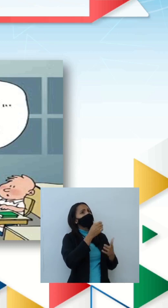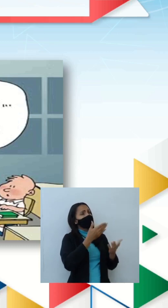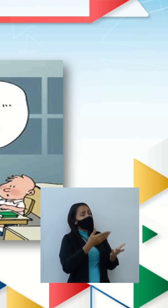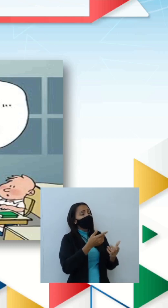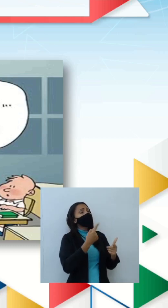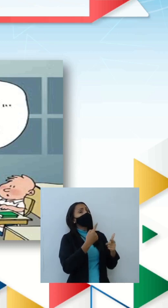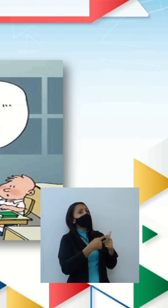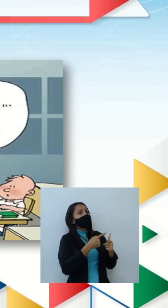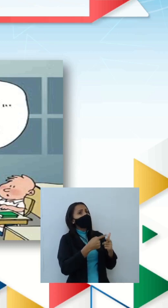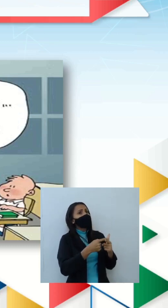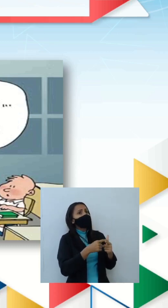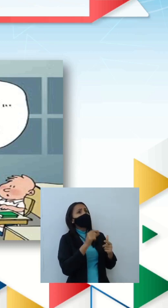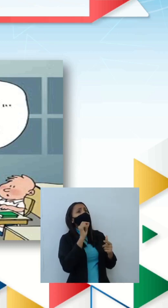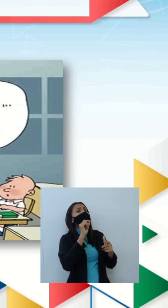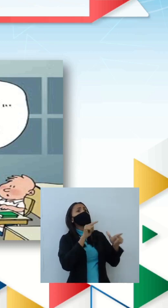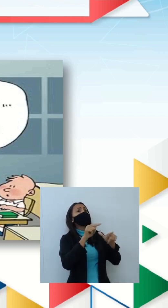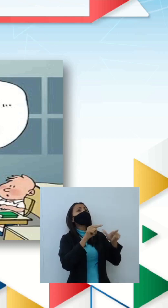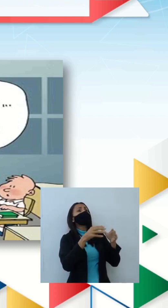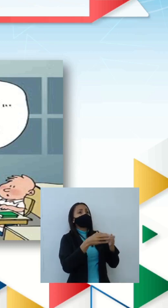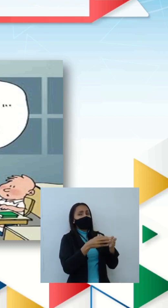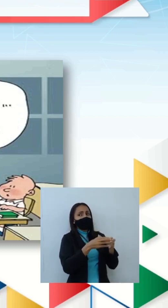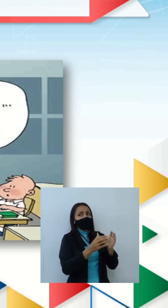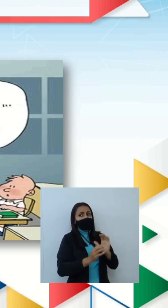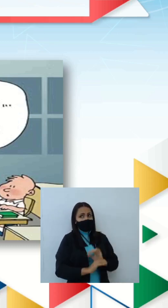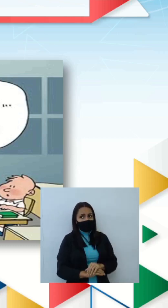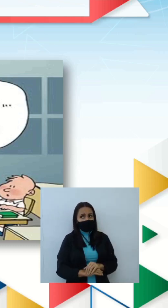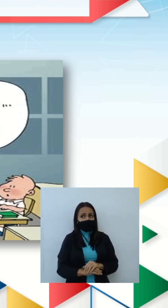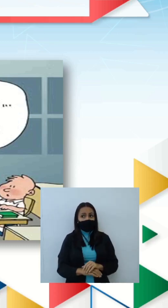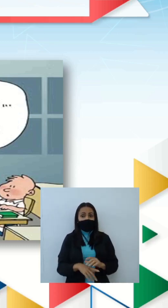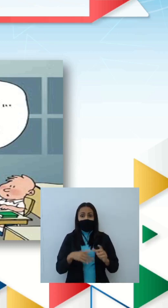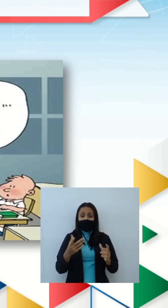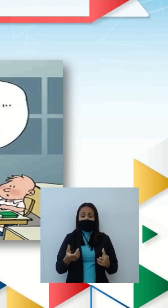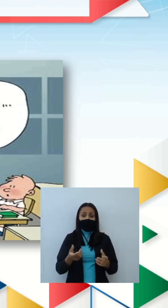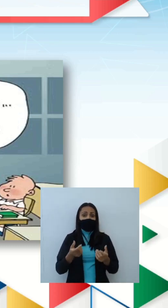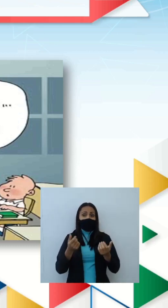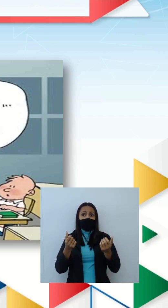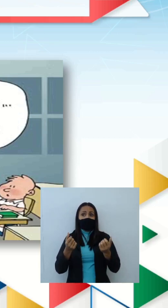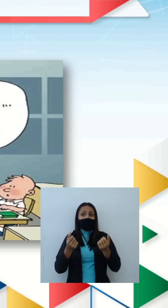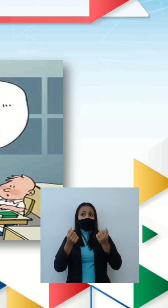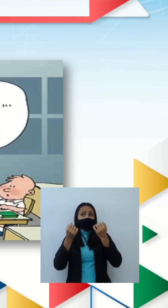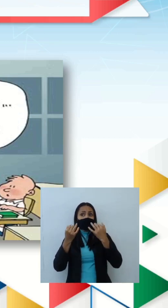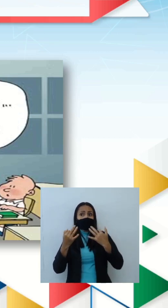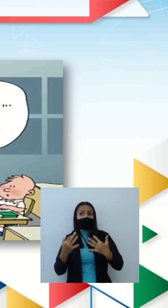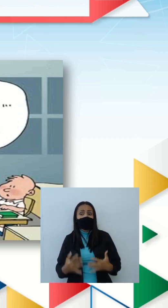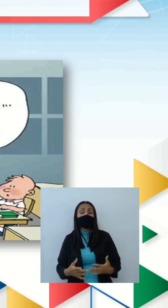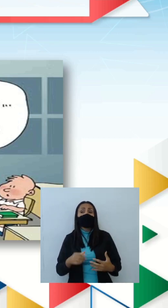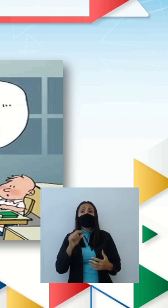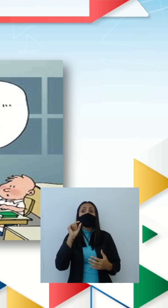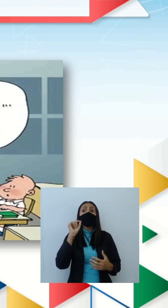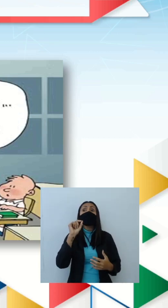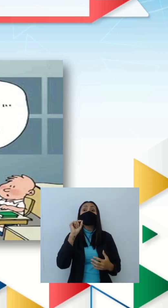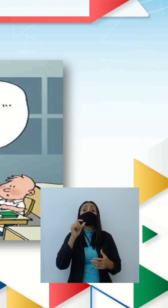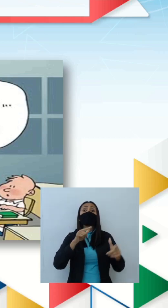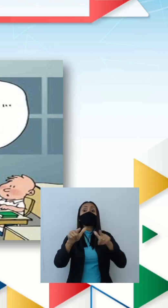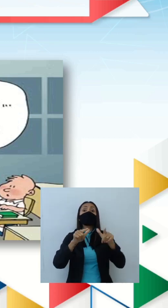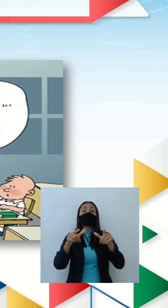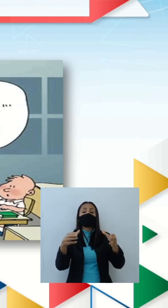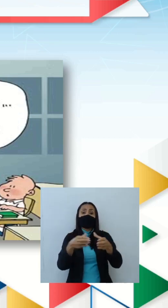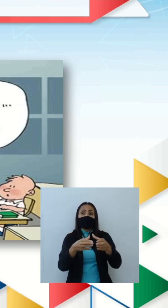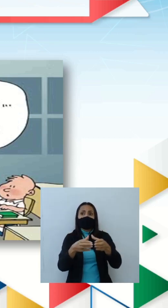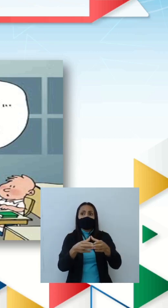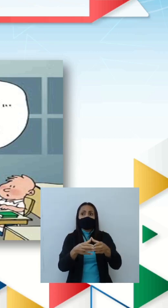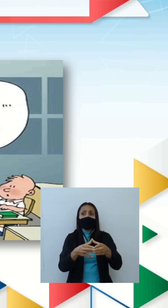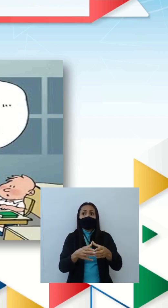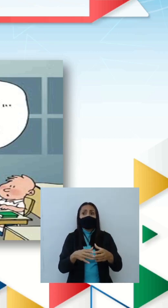porque o que é um trabalho em grupo? Ele não está questionando sobre o sistema respiratório, ele está questionando como o que é um trabalho em grupo, porque ele é um